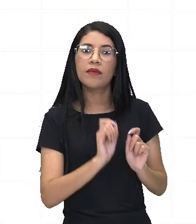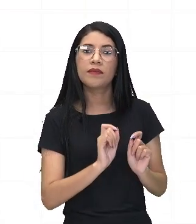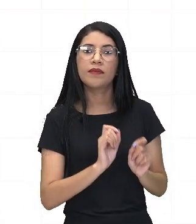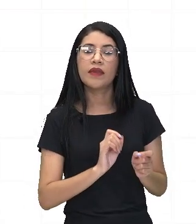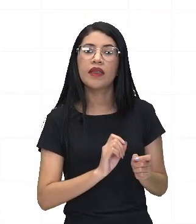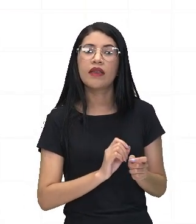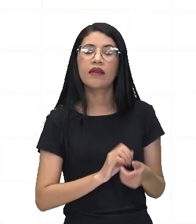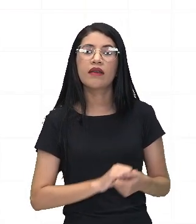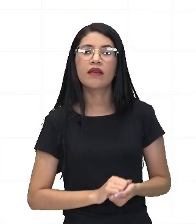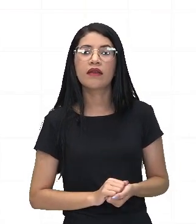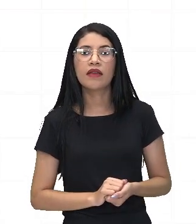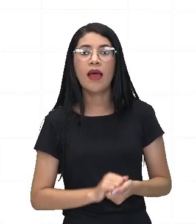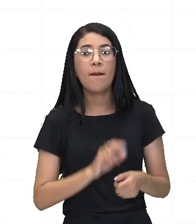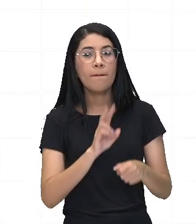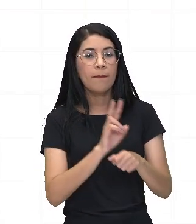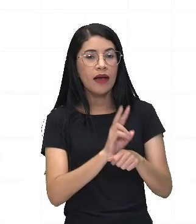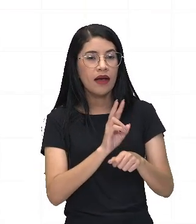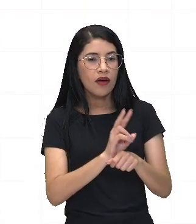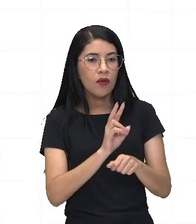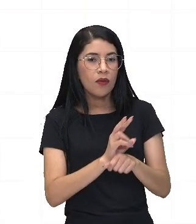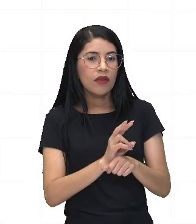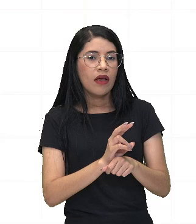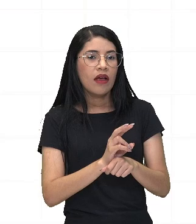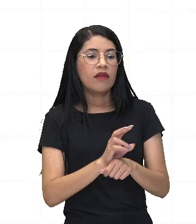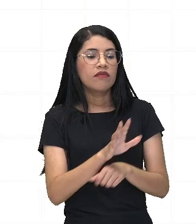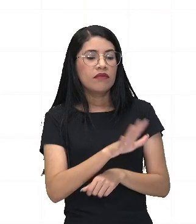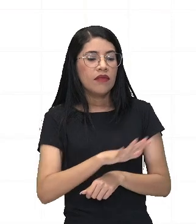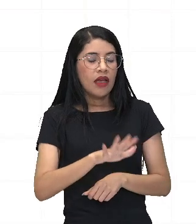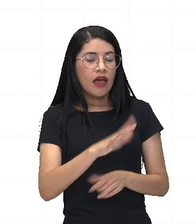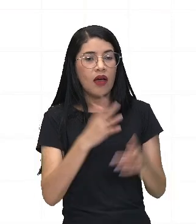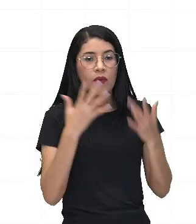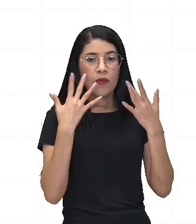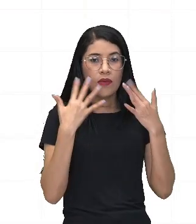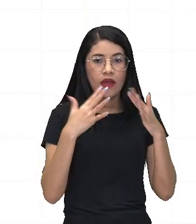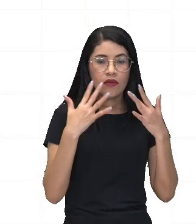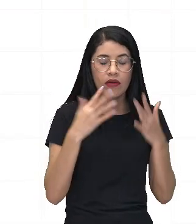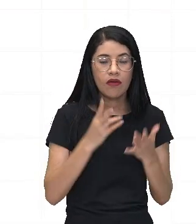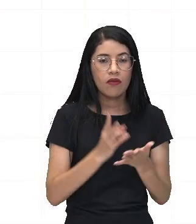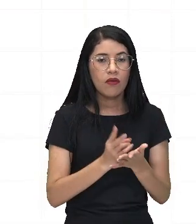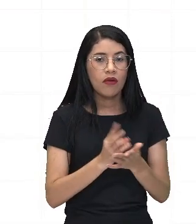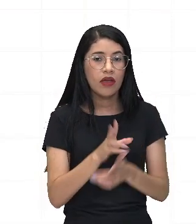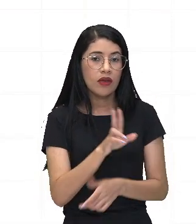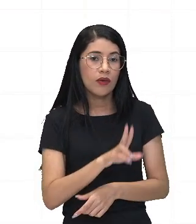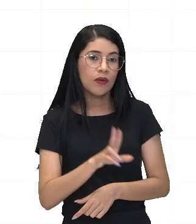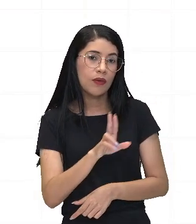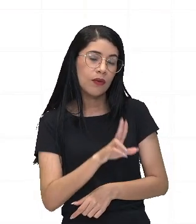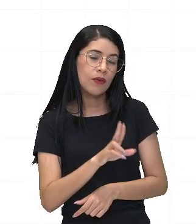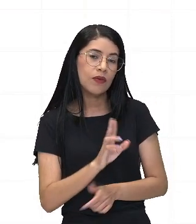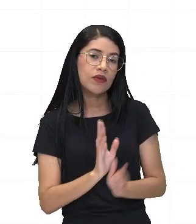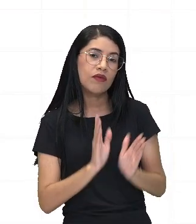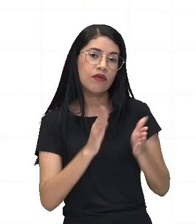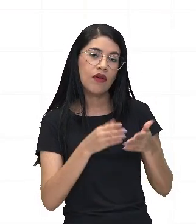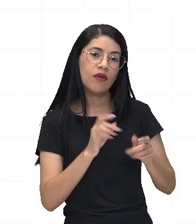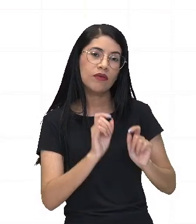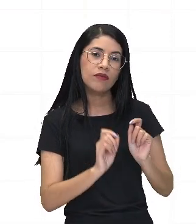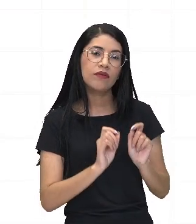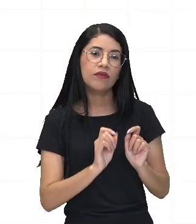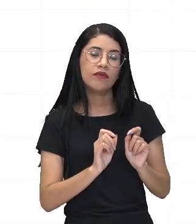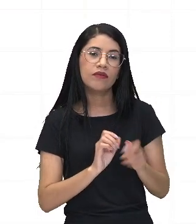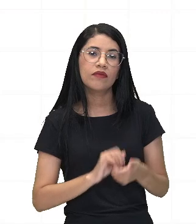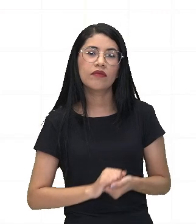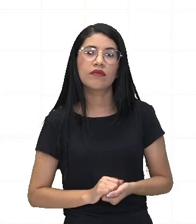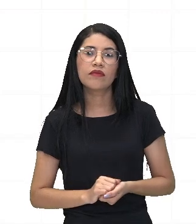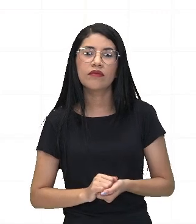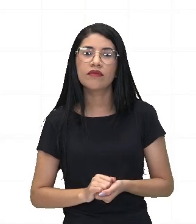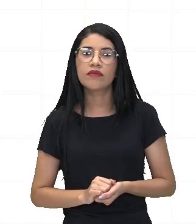da preservação do meio natural, onde o uso dos recursos naturais, eles são